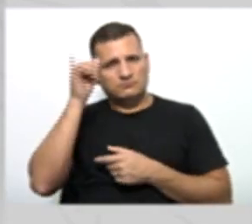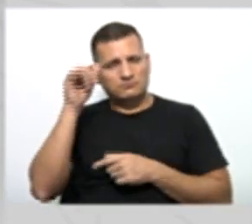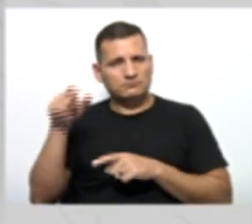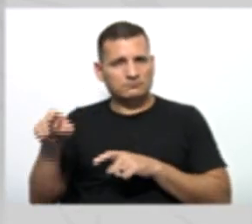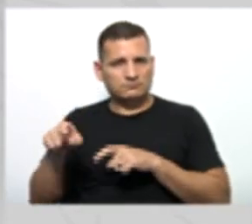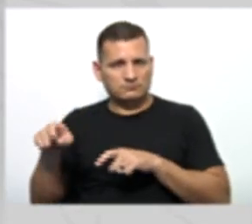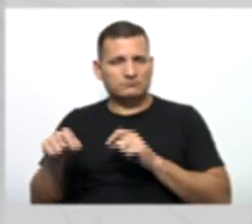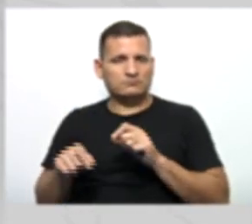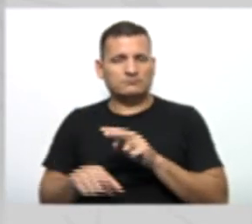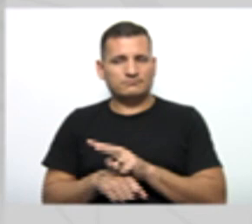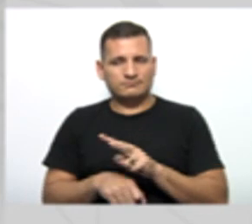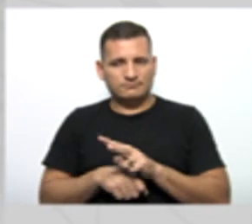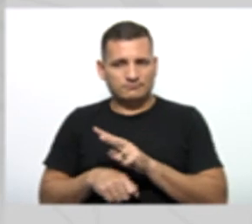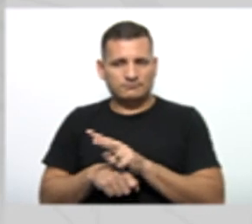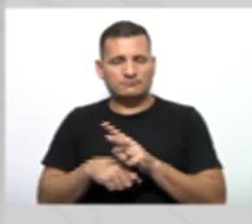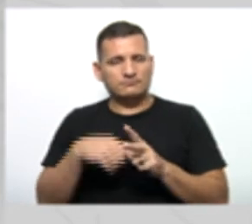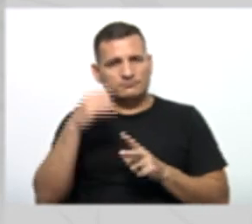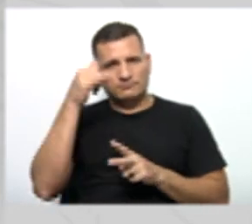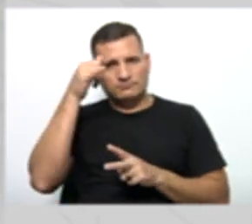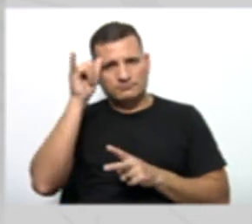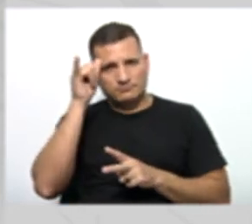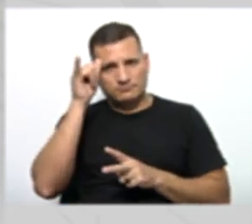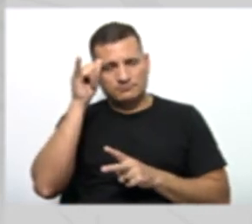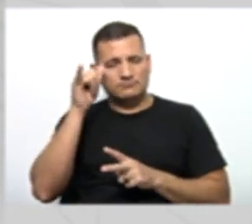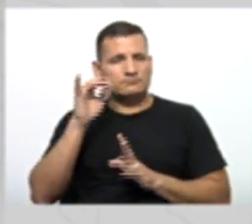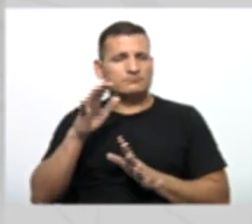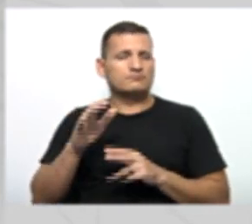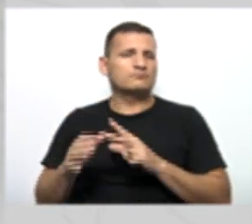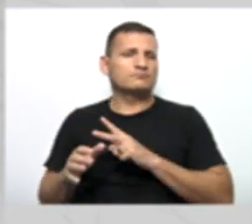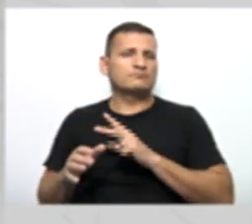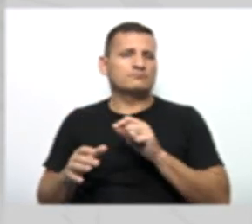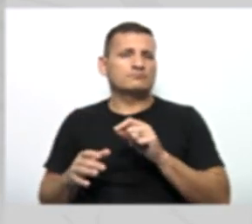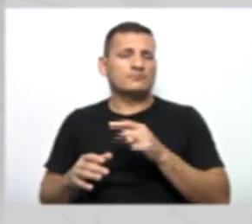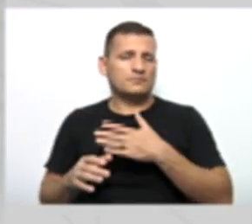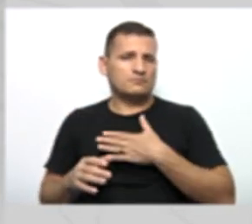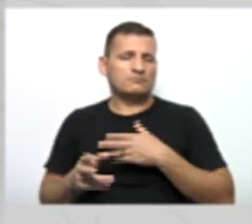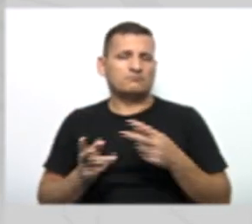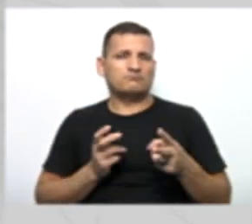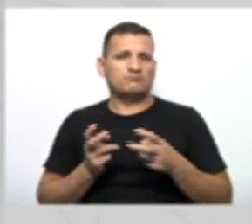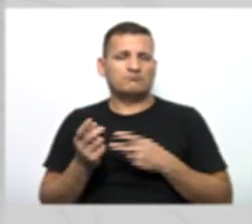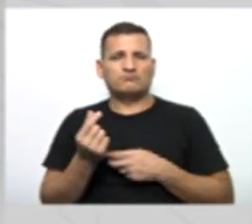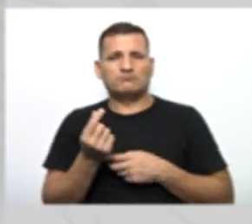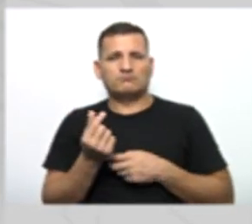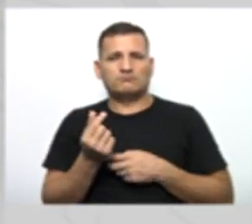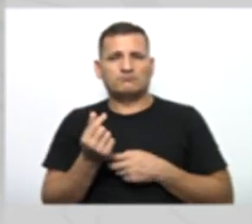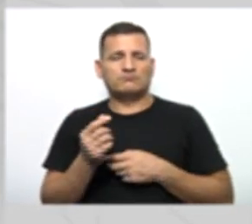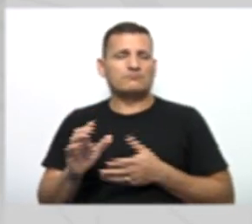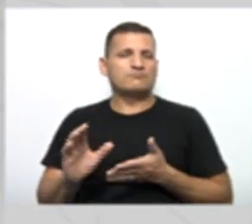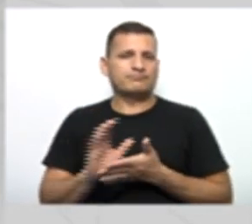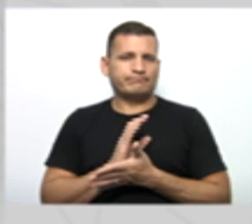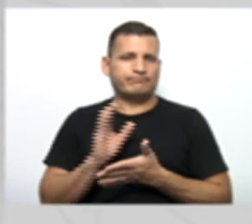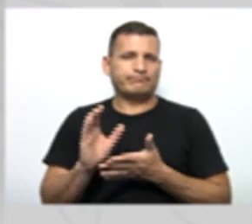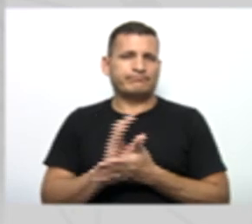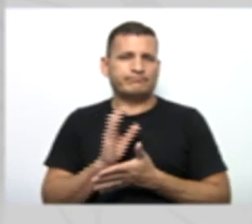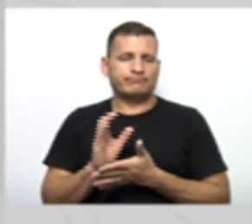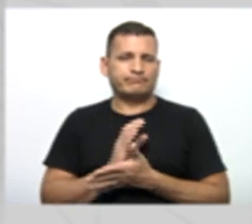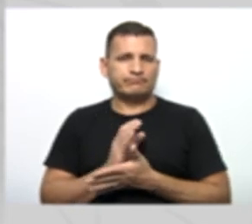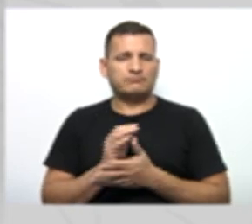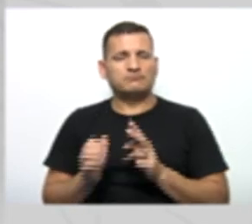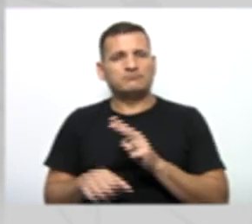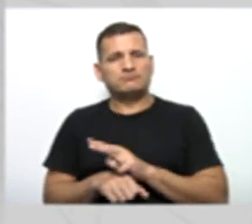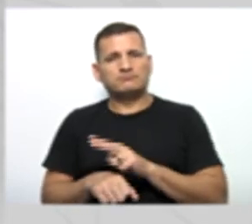criar gado, a função privada é nos dar lucro. Afinal, nós pretendemos criar bovinos